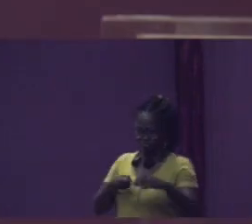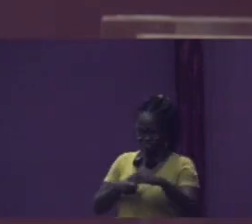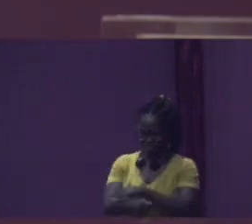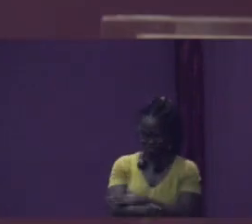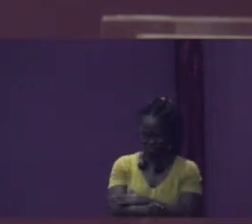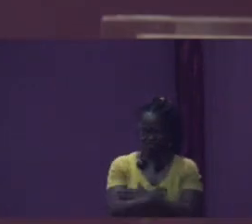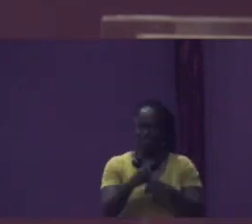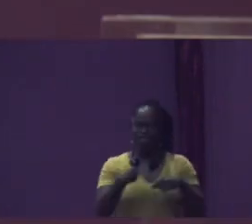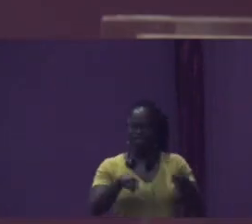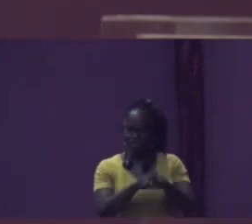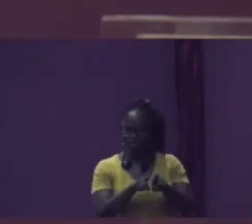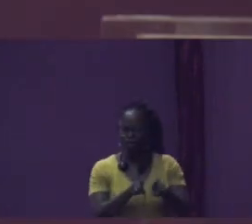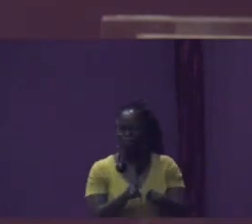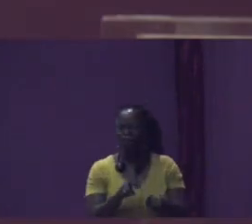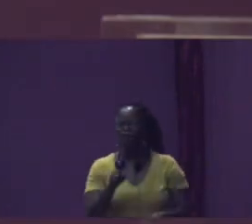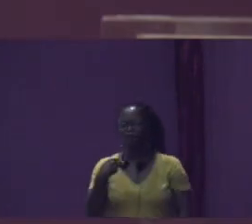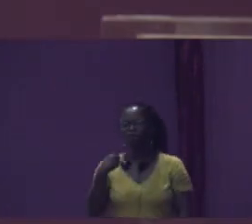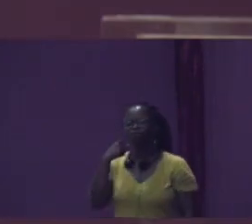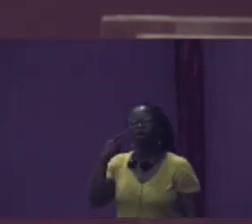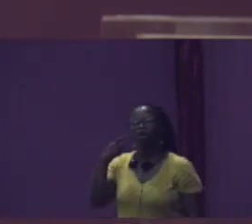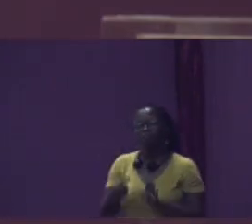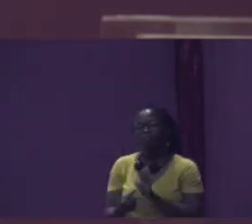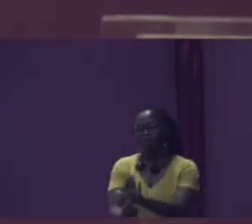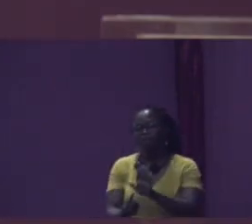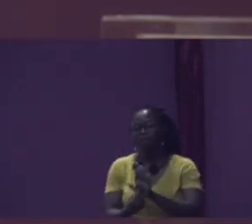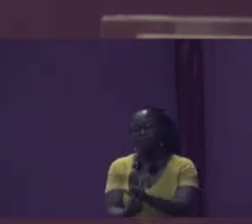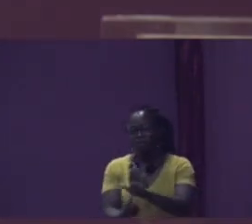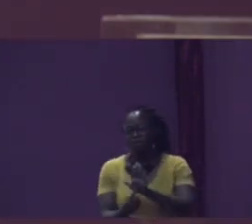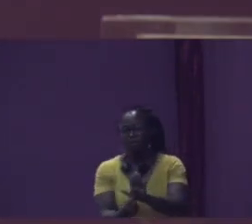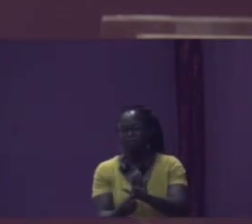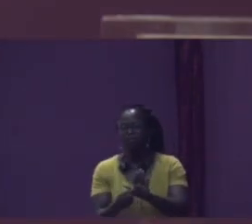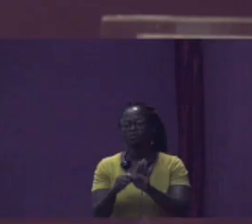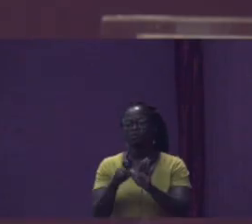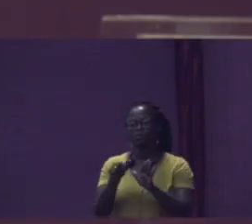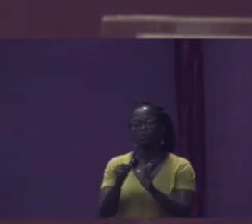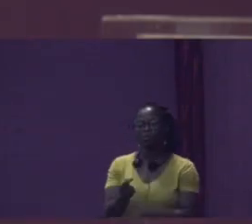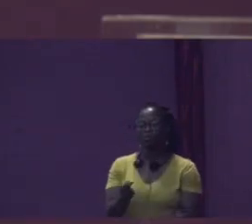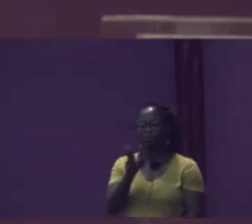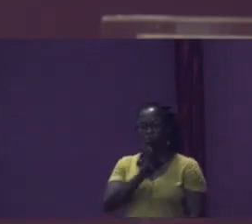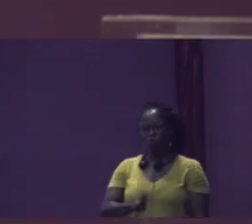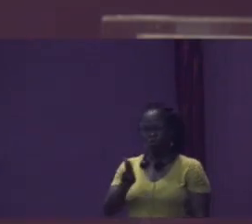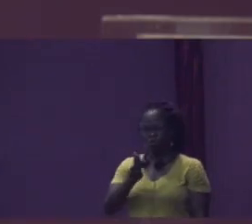apresentação falando como a introdução da ocitocina